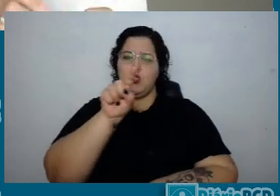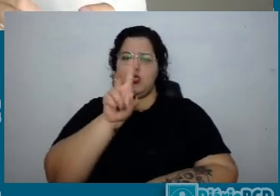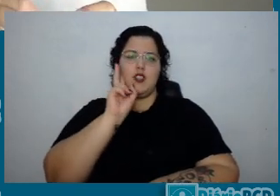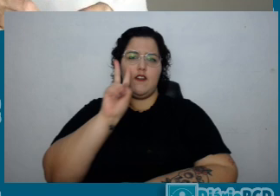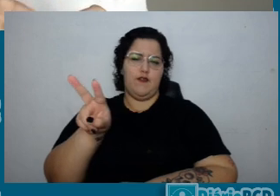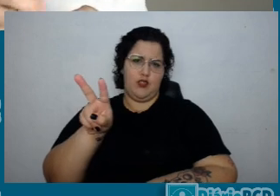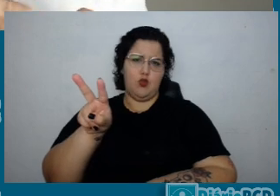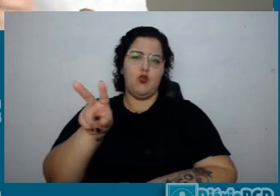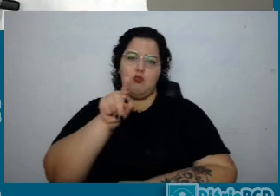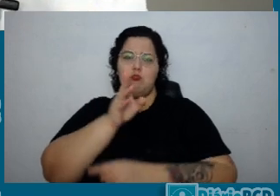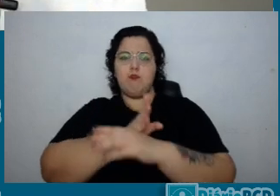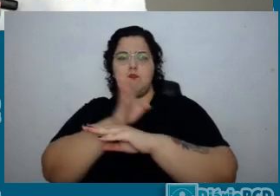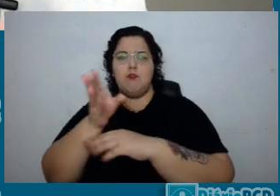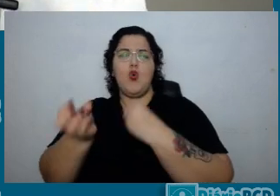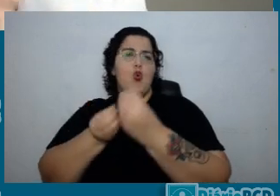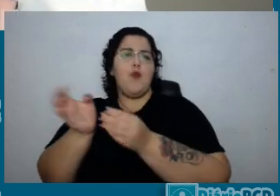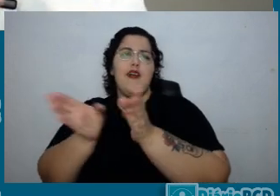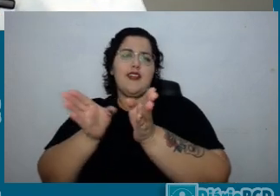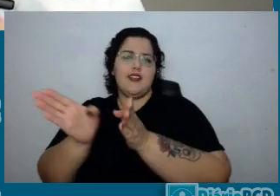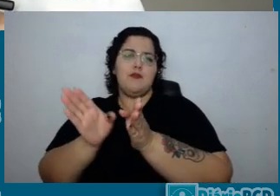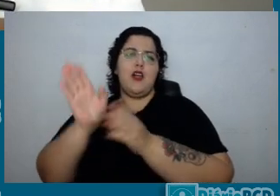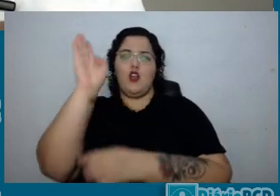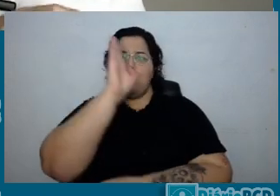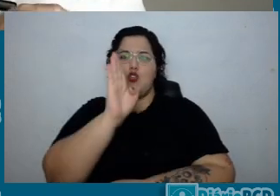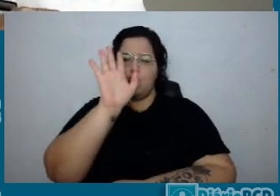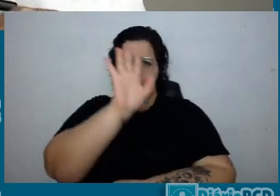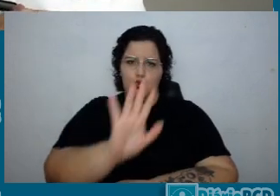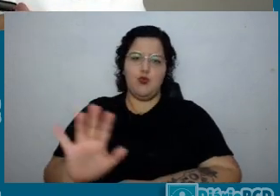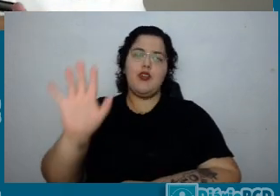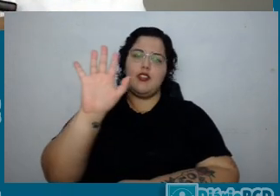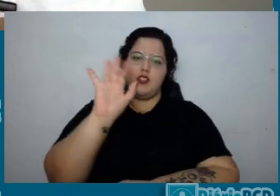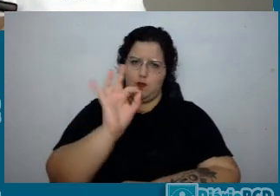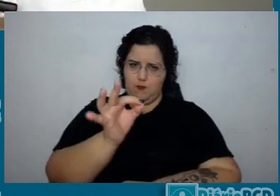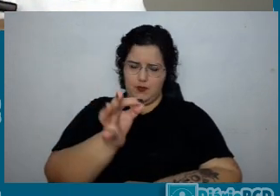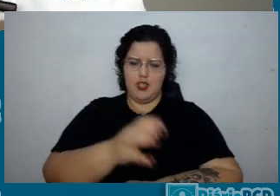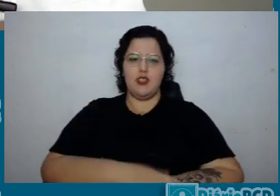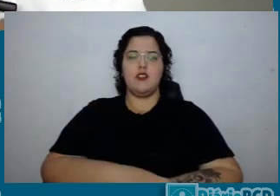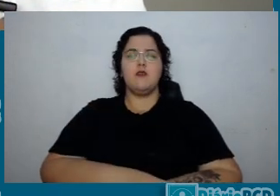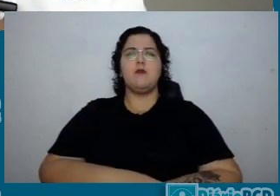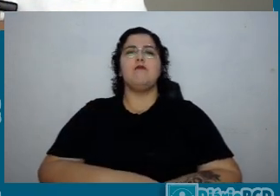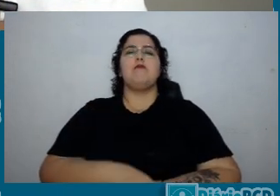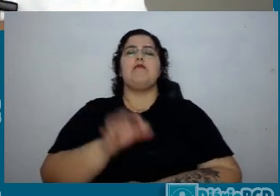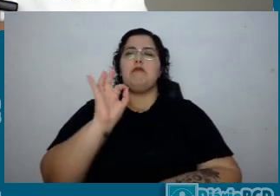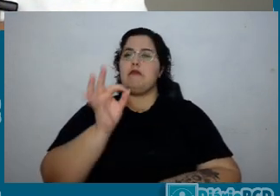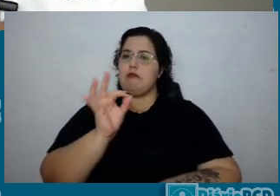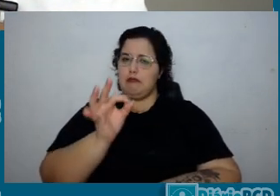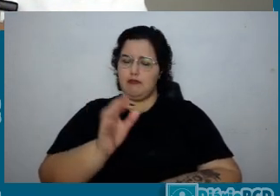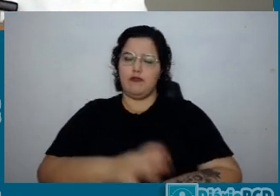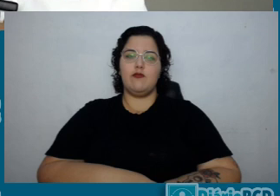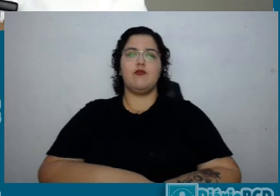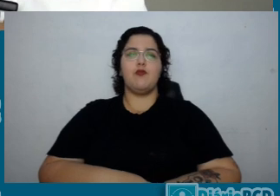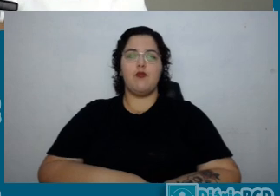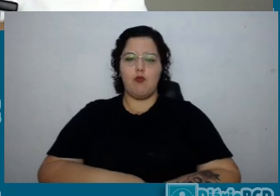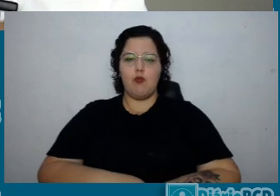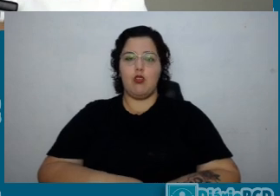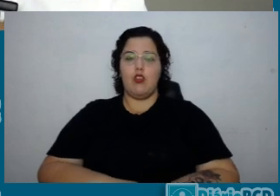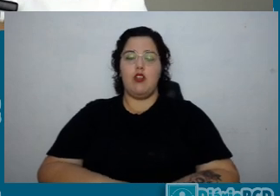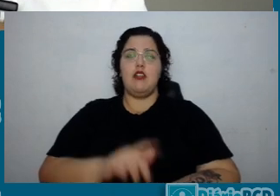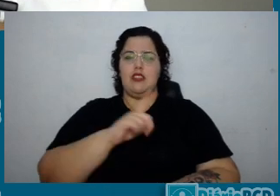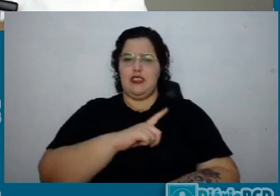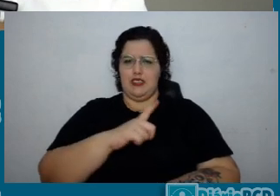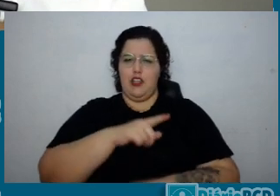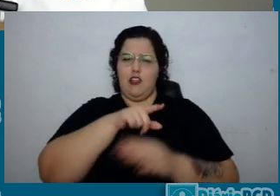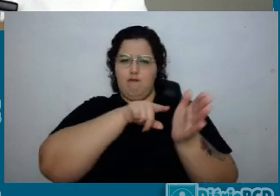essas ações levando acessibilidade para outras regiões do Brasil também, secretária. importante falar que uma